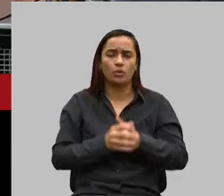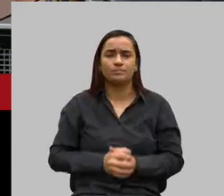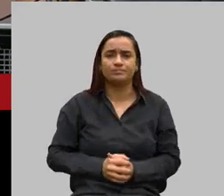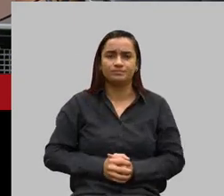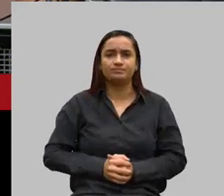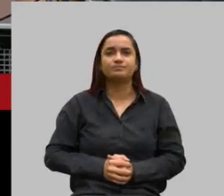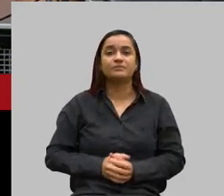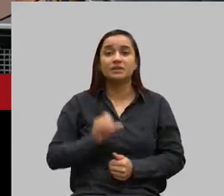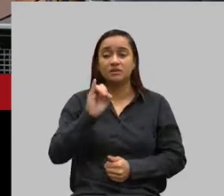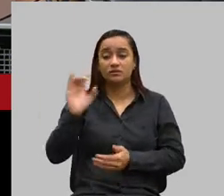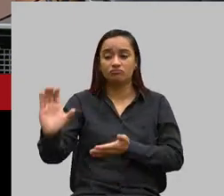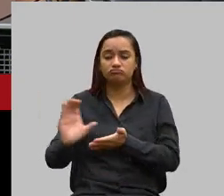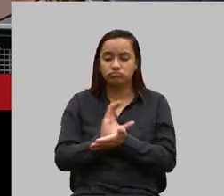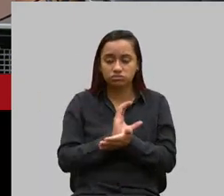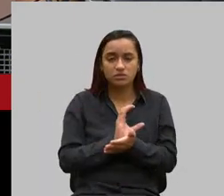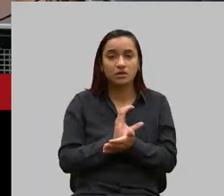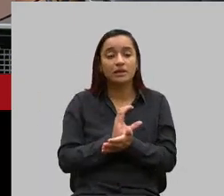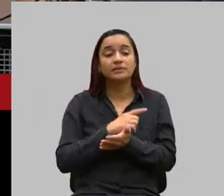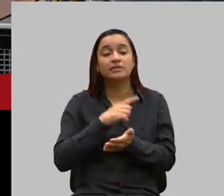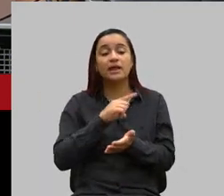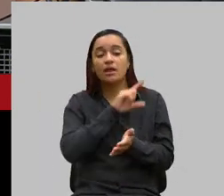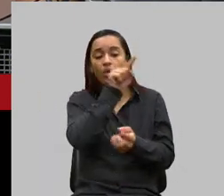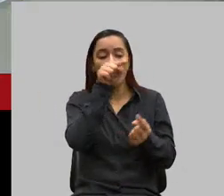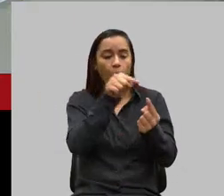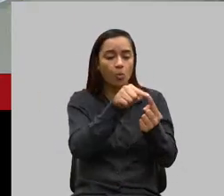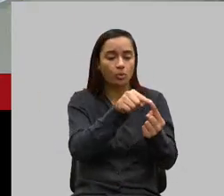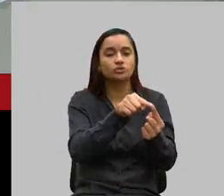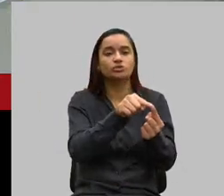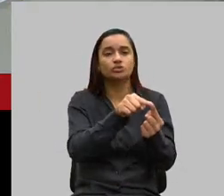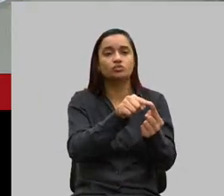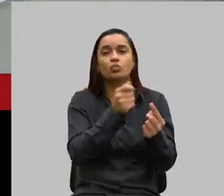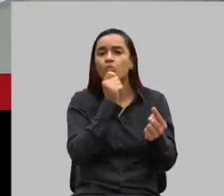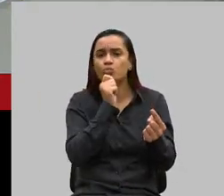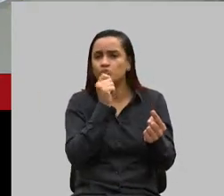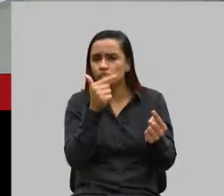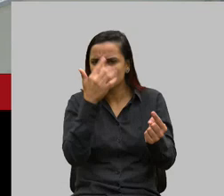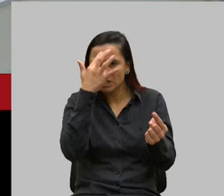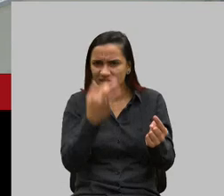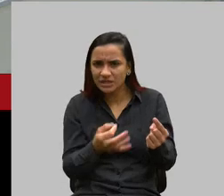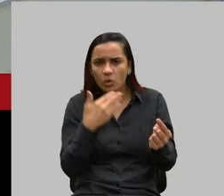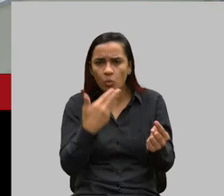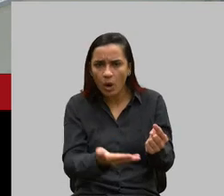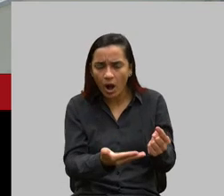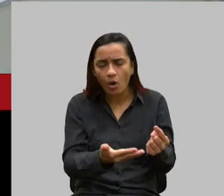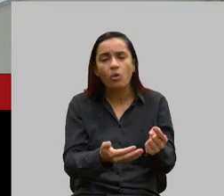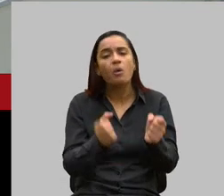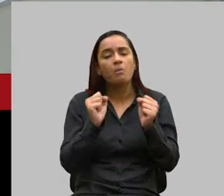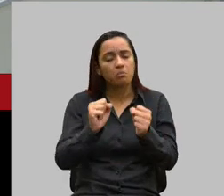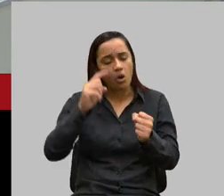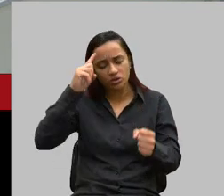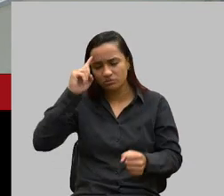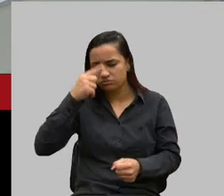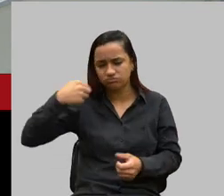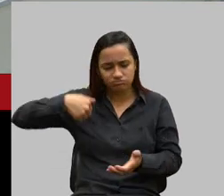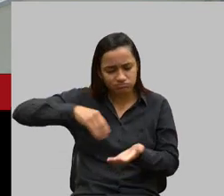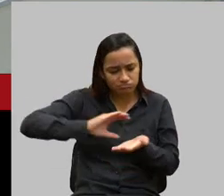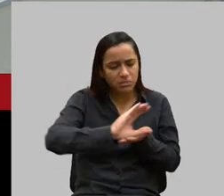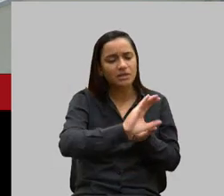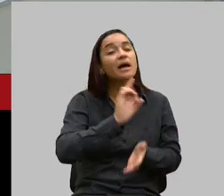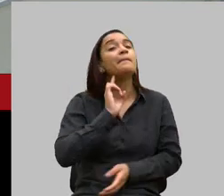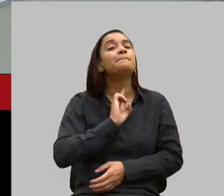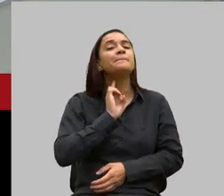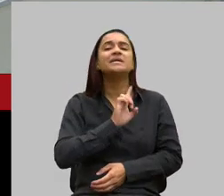tenha destino ainda incerto podem mirar no CEP de minas que a gente recebe abre a caixa de